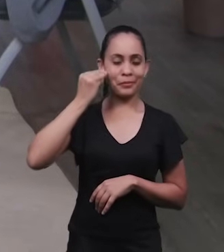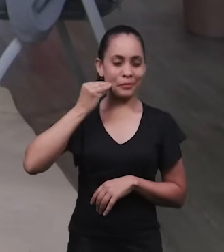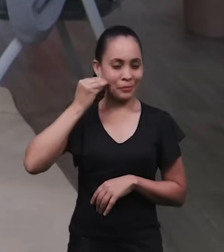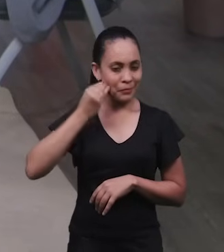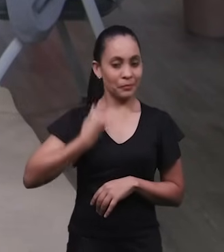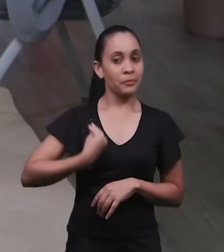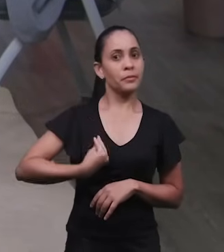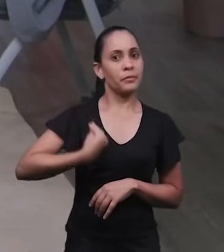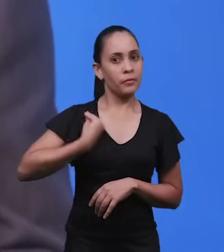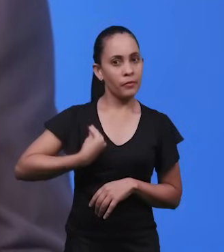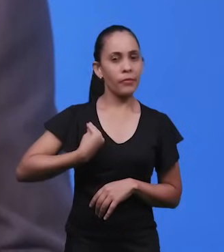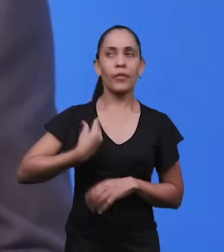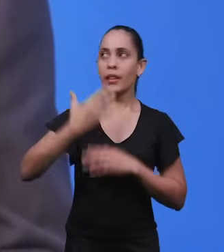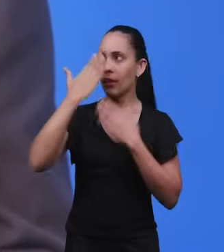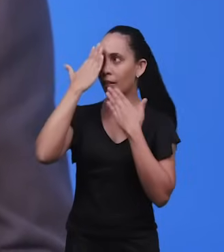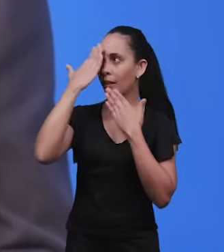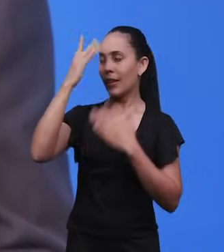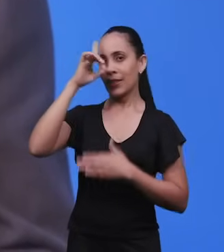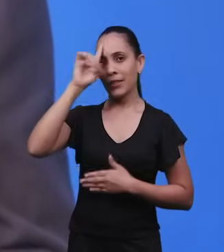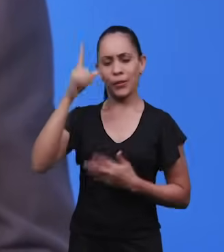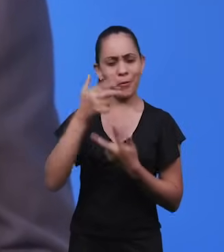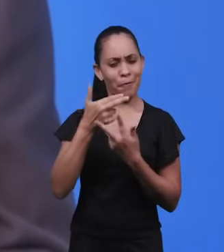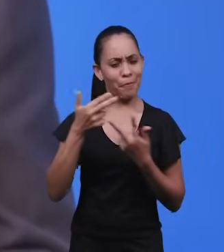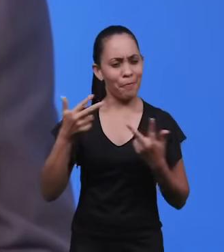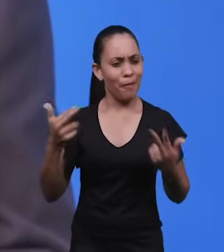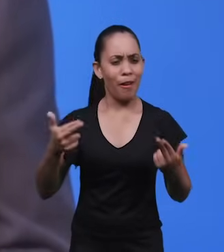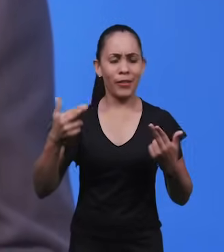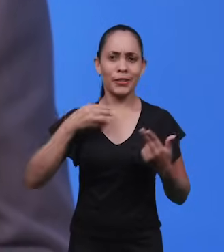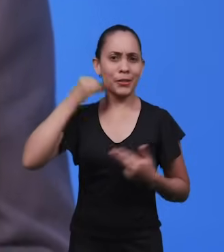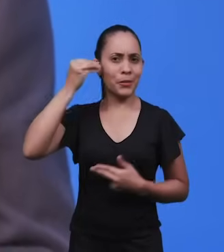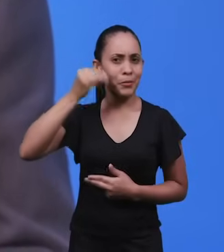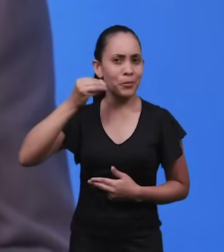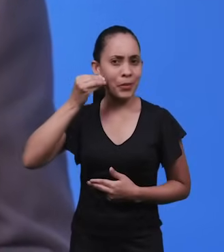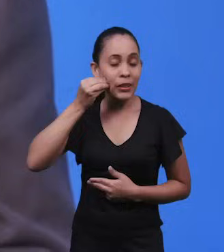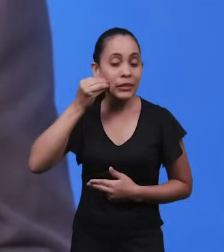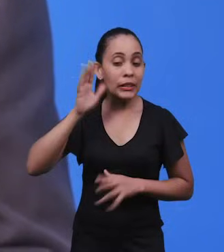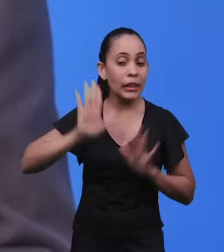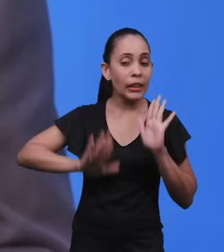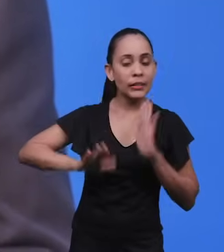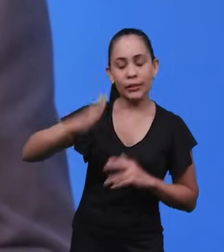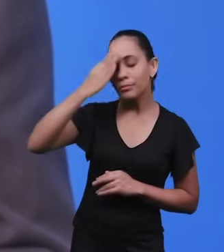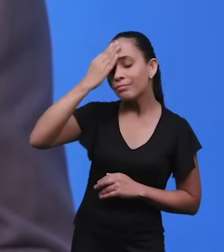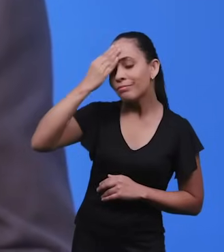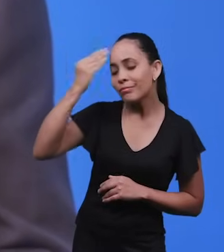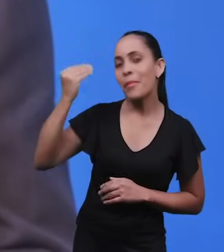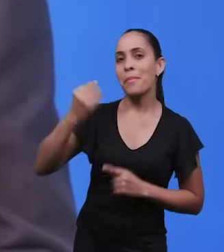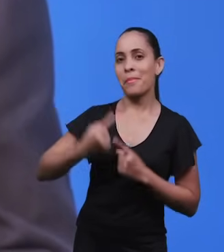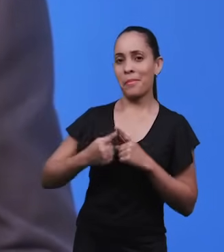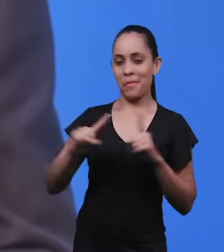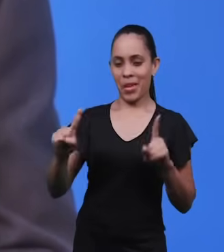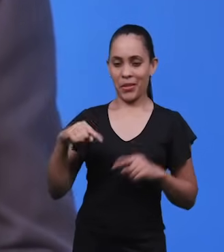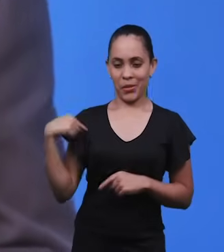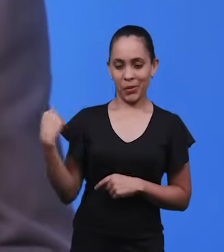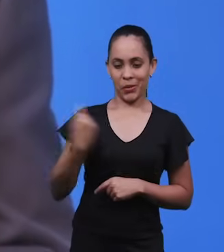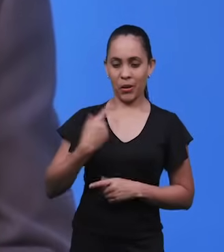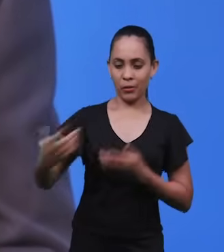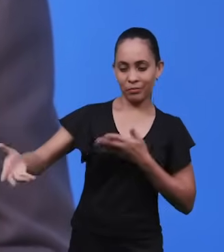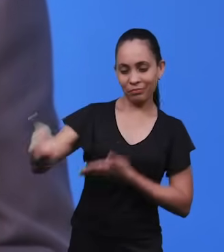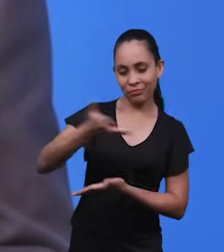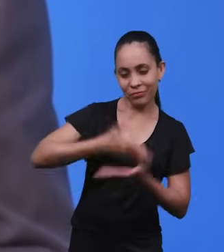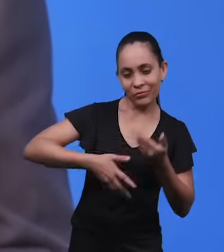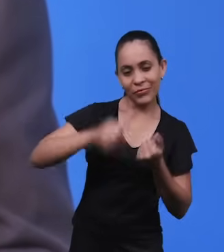experiências vividas, porque graças a Deus são tantas que caem no nosso esquecimento, né? Mas quando a gente